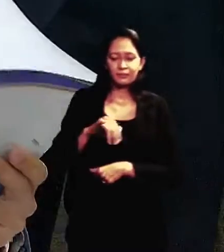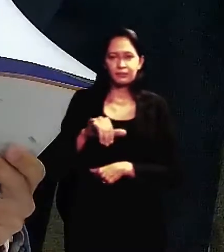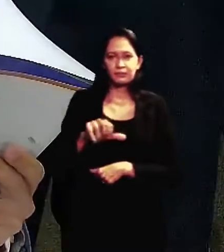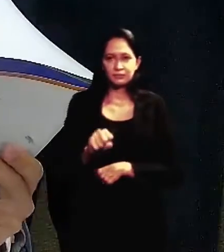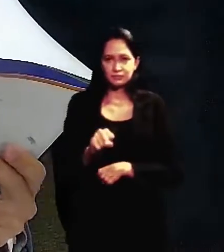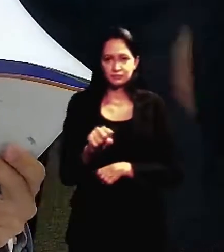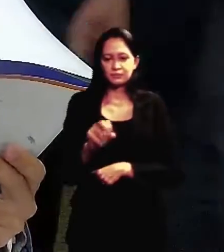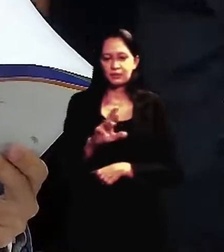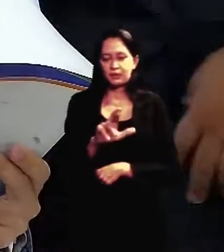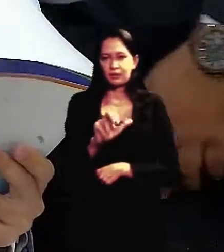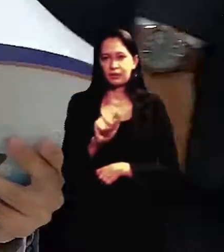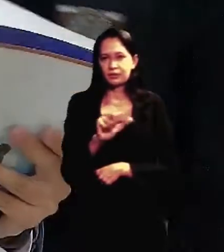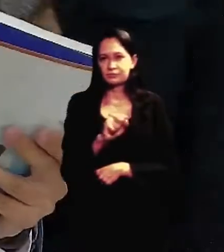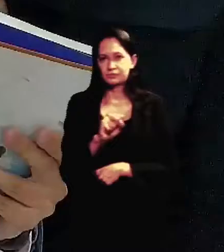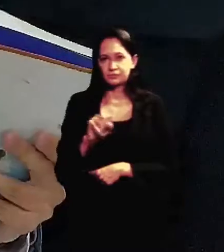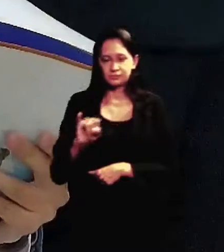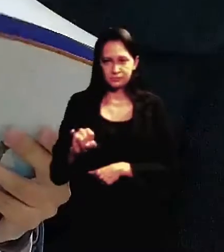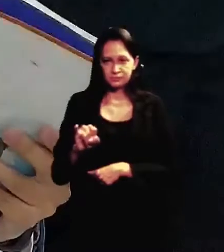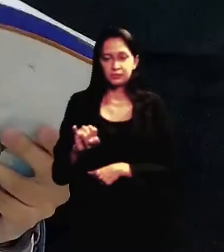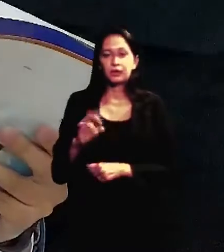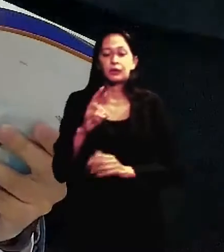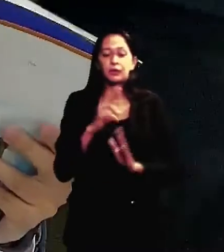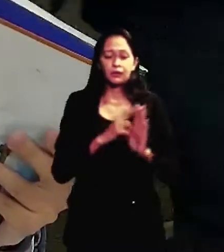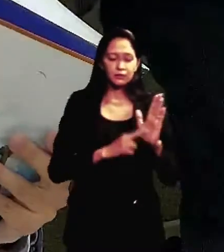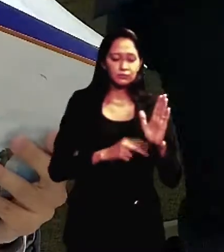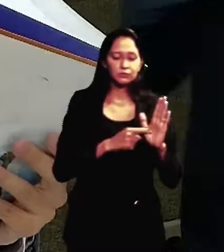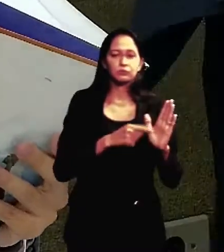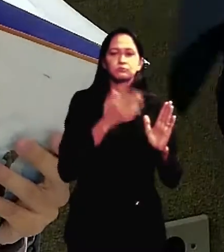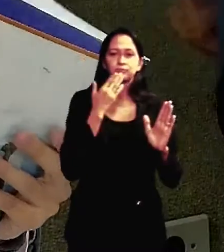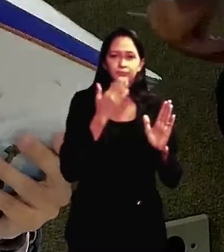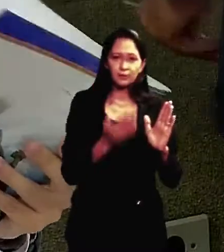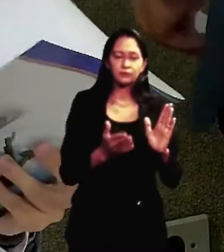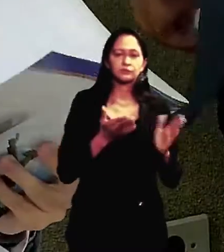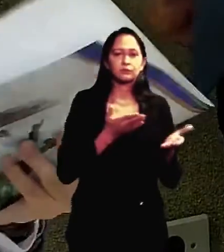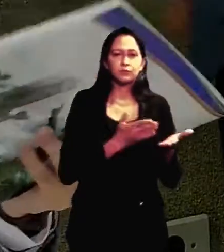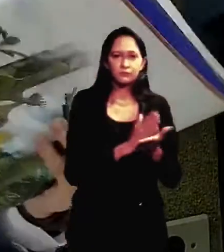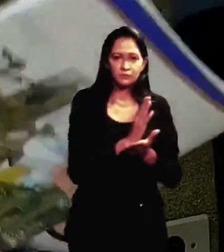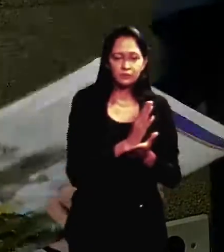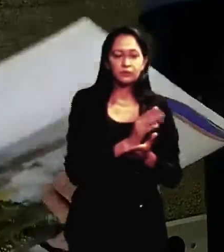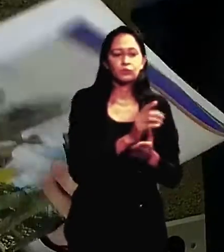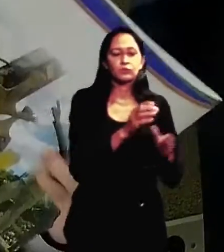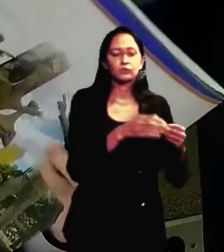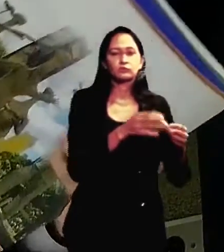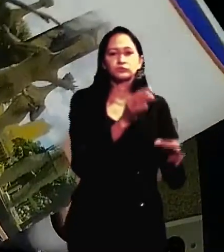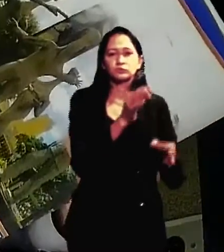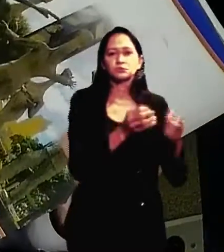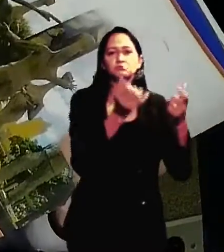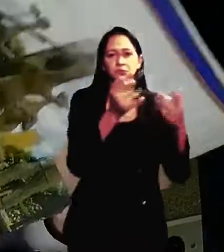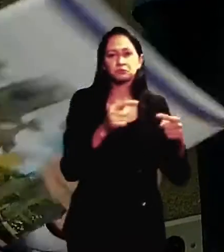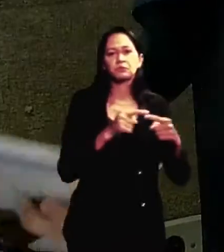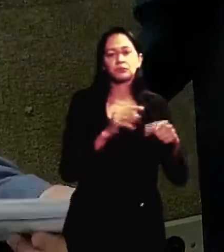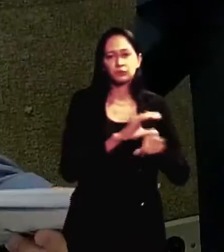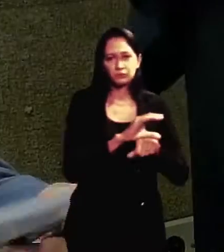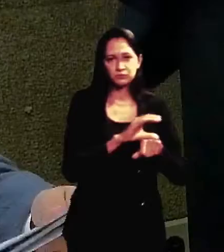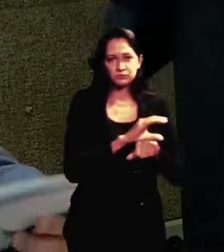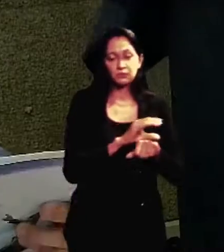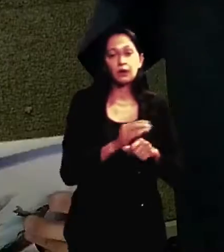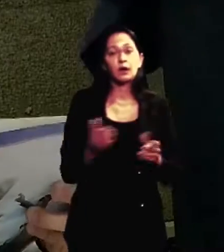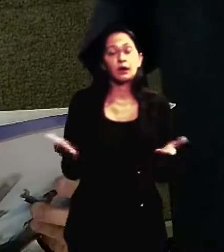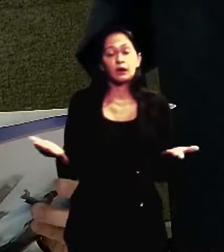Relatório pela aprovação, parecer da Procuradoria pela constitucionalidade. Portanto, projeto está em,